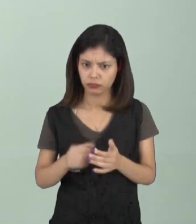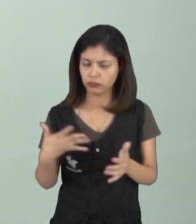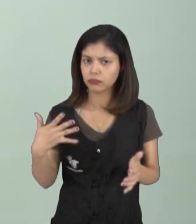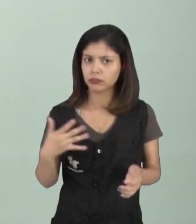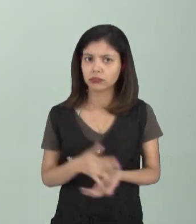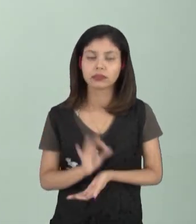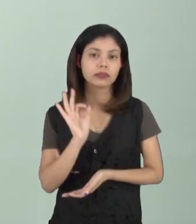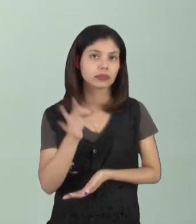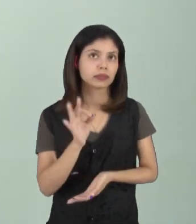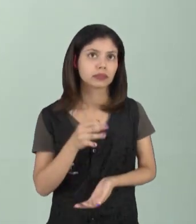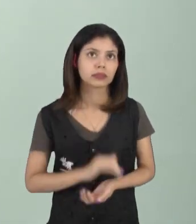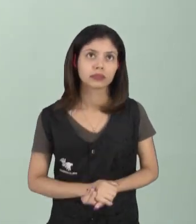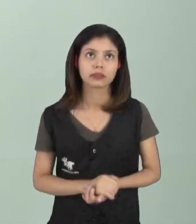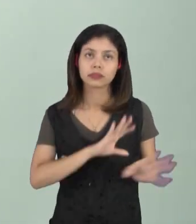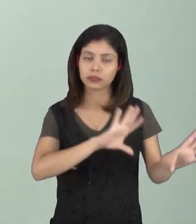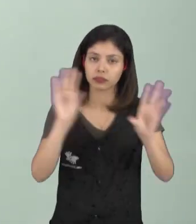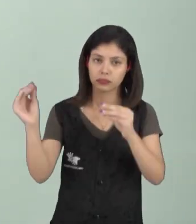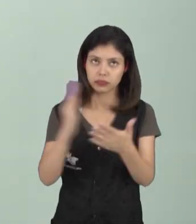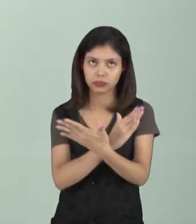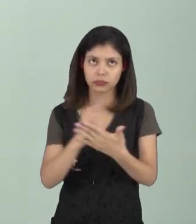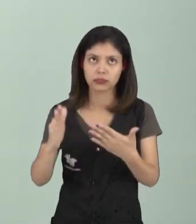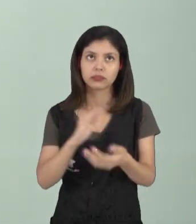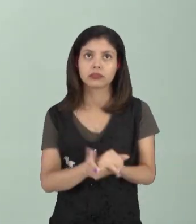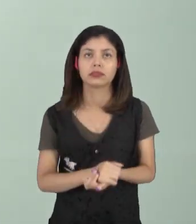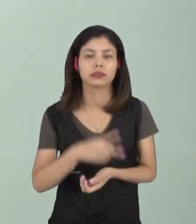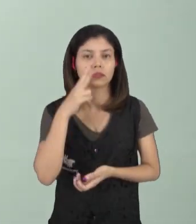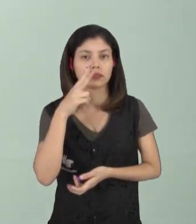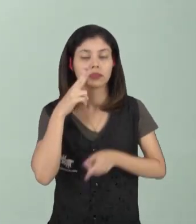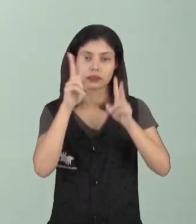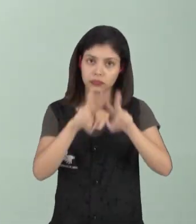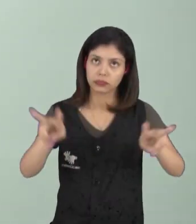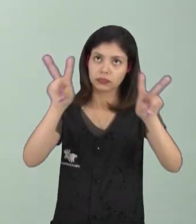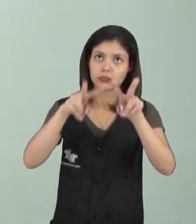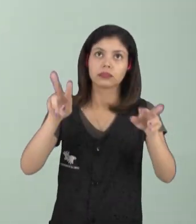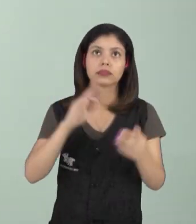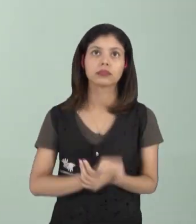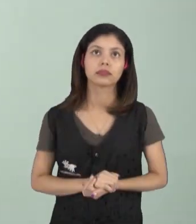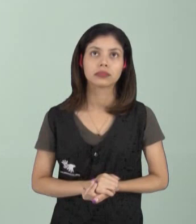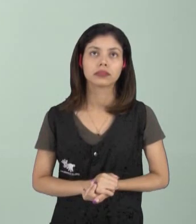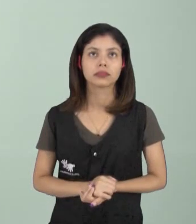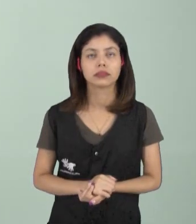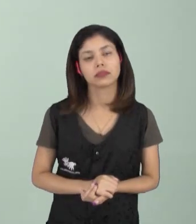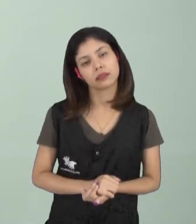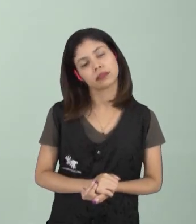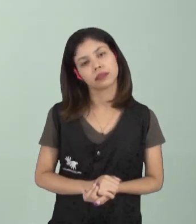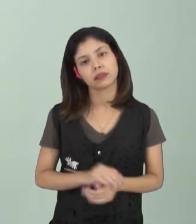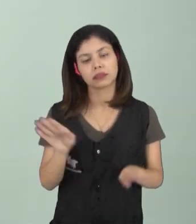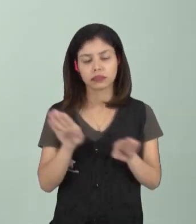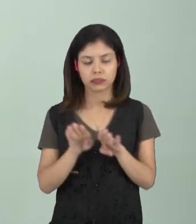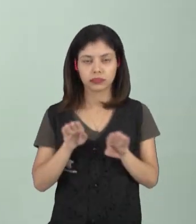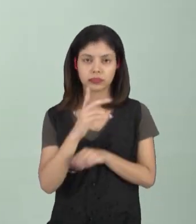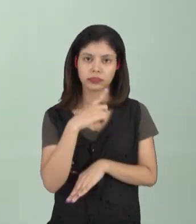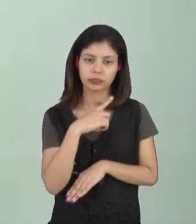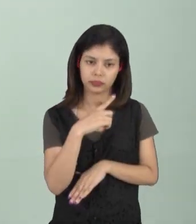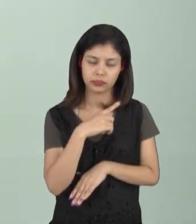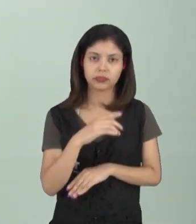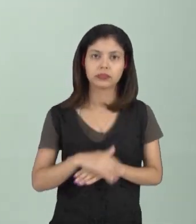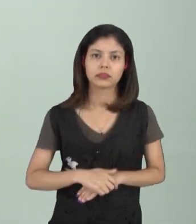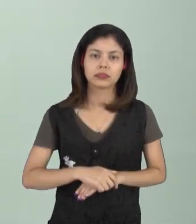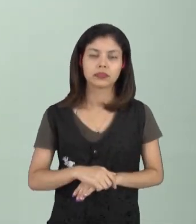mesmo, tá certo? Aí que eu trouxe também alguns para vocês visualizarem que nós temos aqui